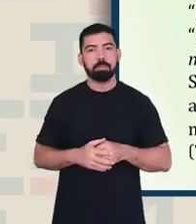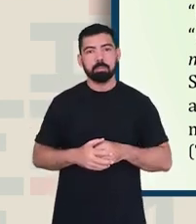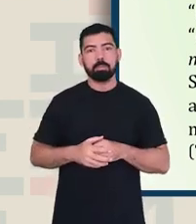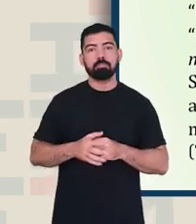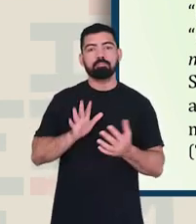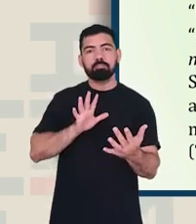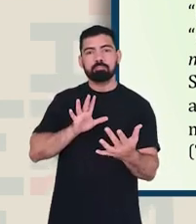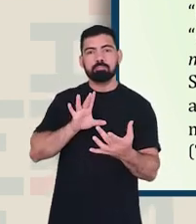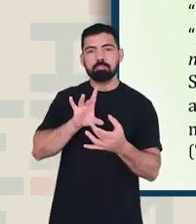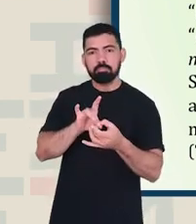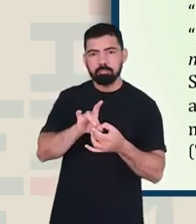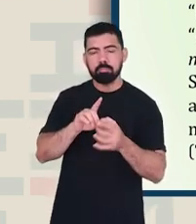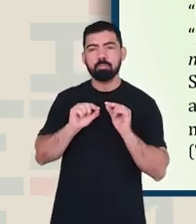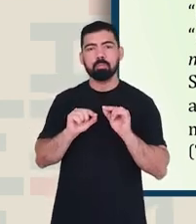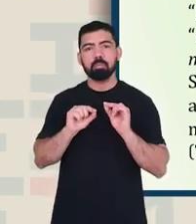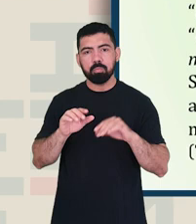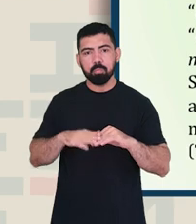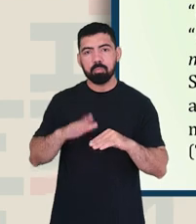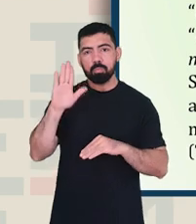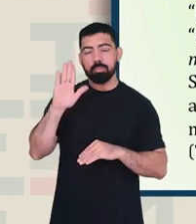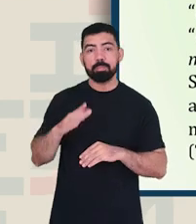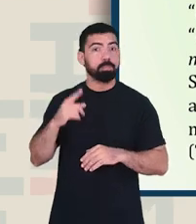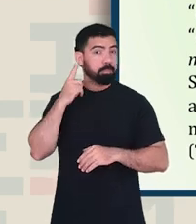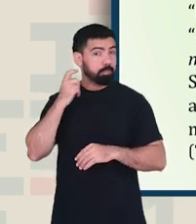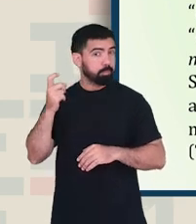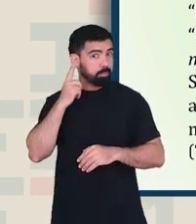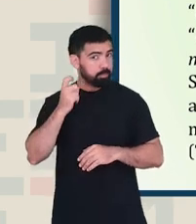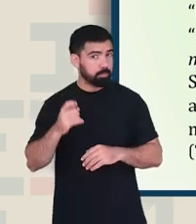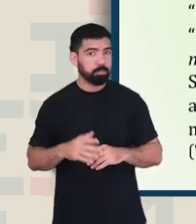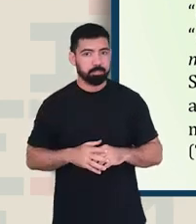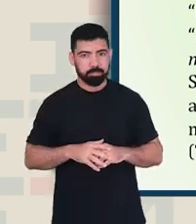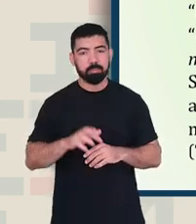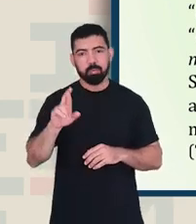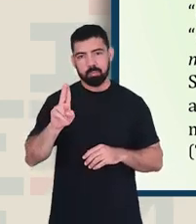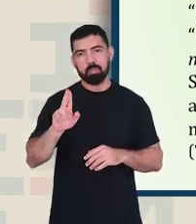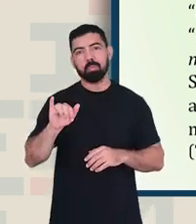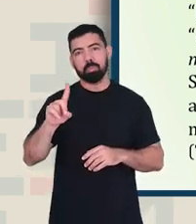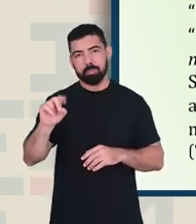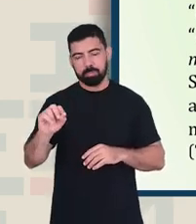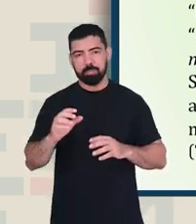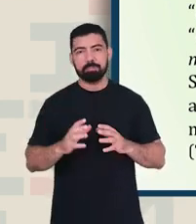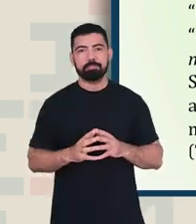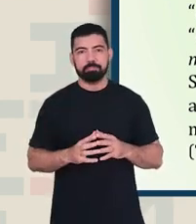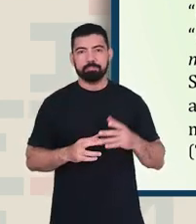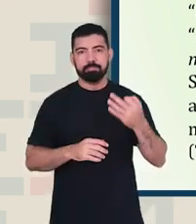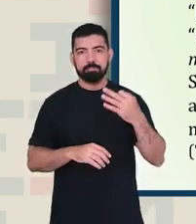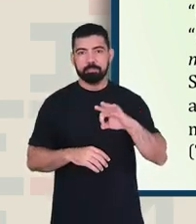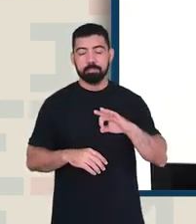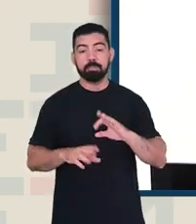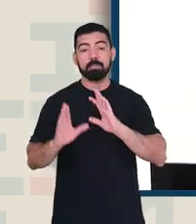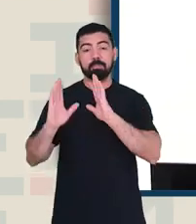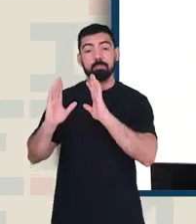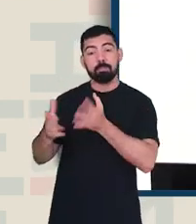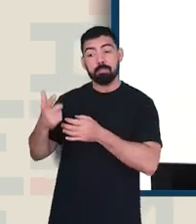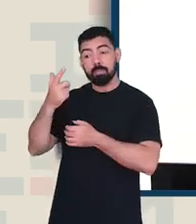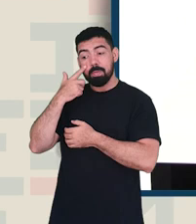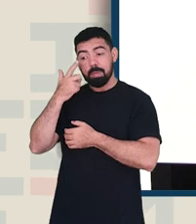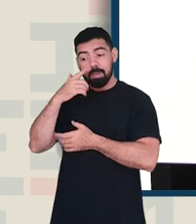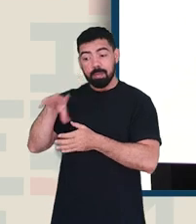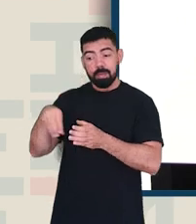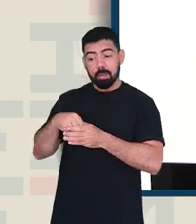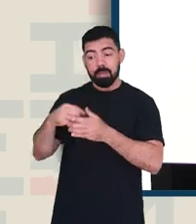Aproximamos-nos assim sempre mais do som ruído, certo? Então ele já está vendo